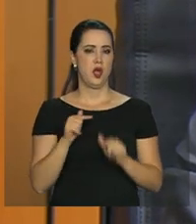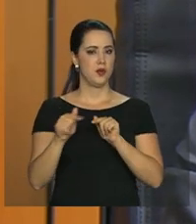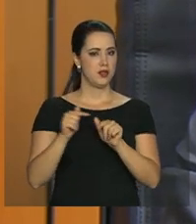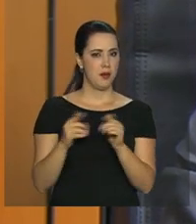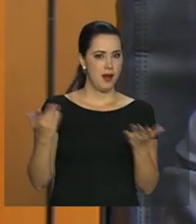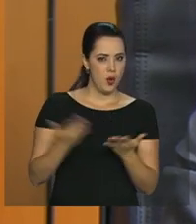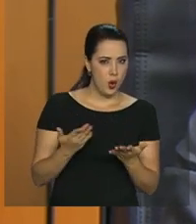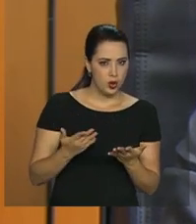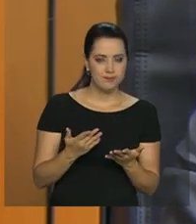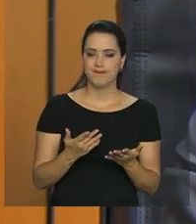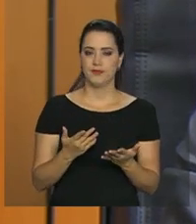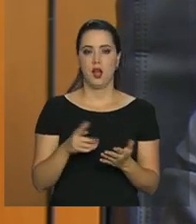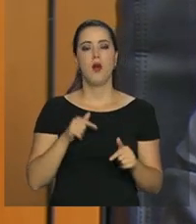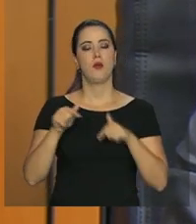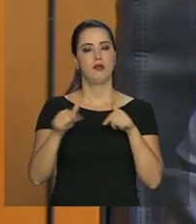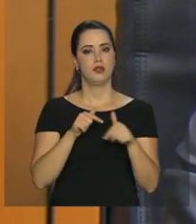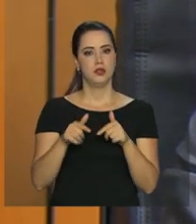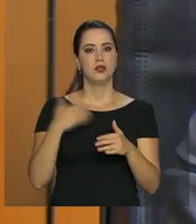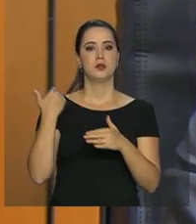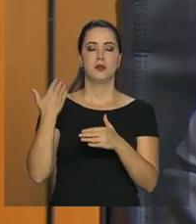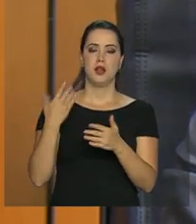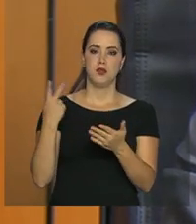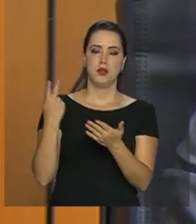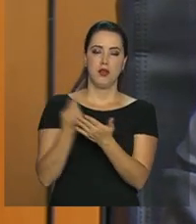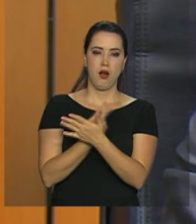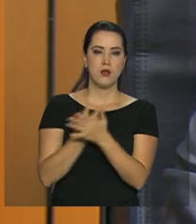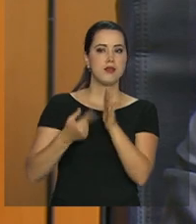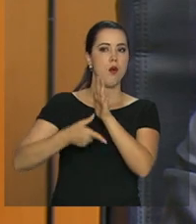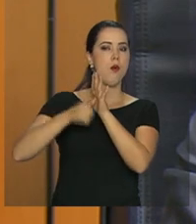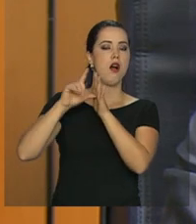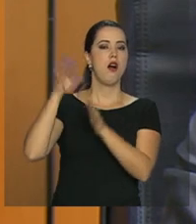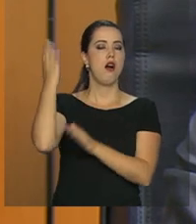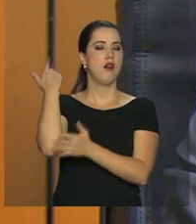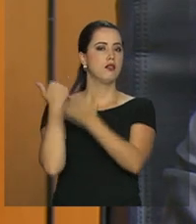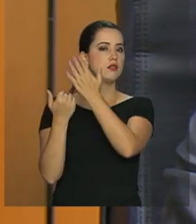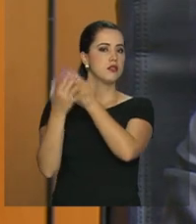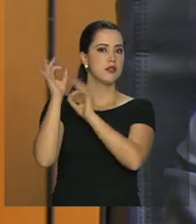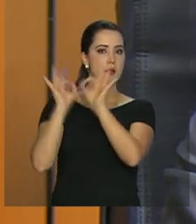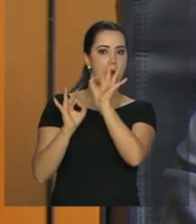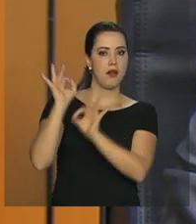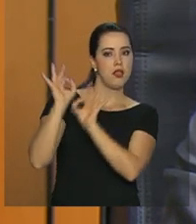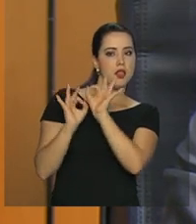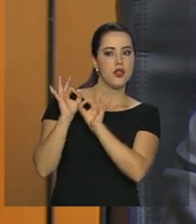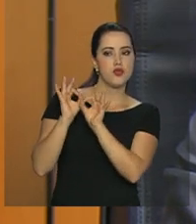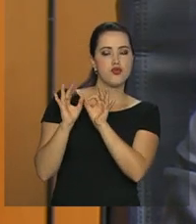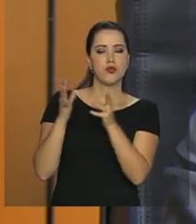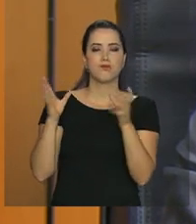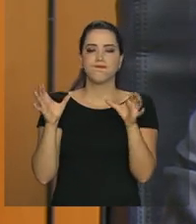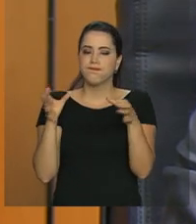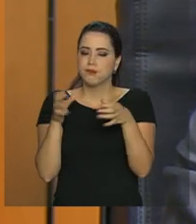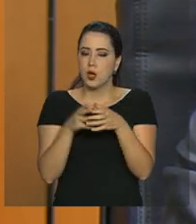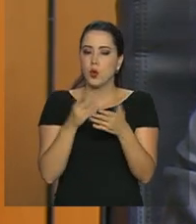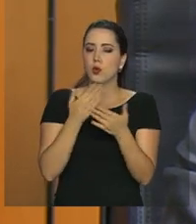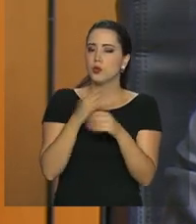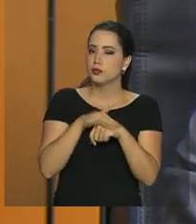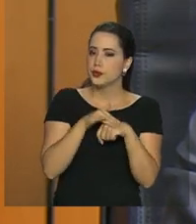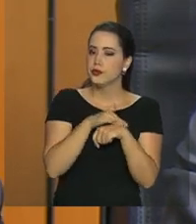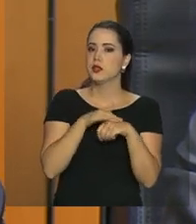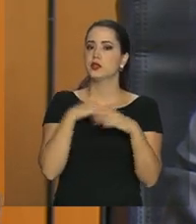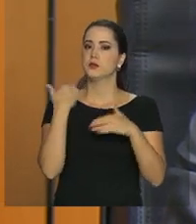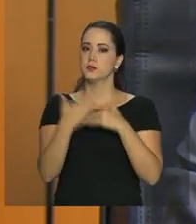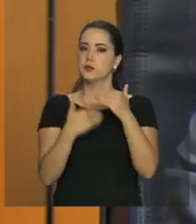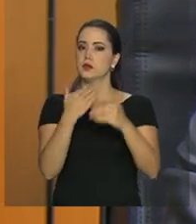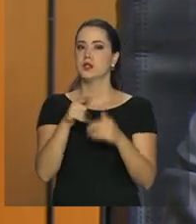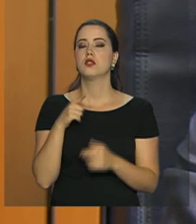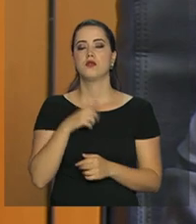que acontece hoje. Ele se dá no dia de hoje, mas ele foi planejado, ele foi organizado, meses a fio, para que nós